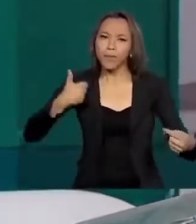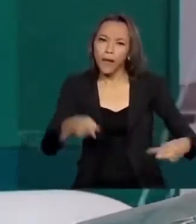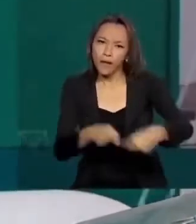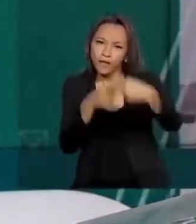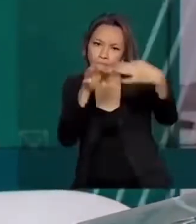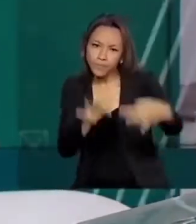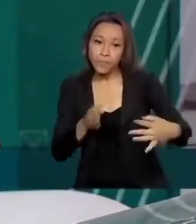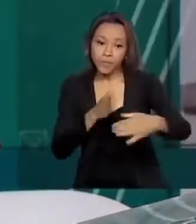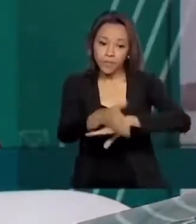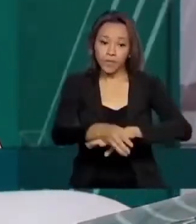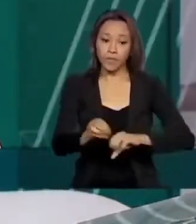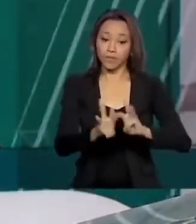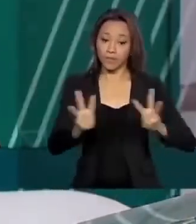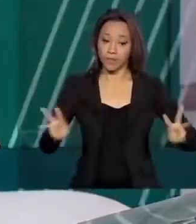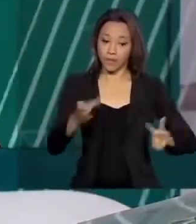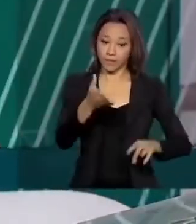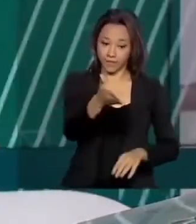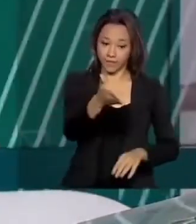site justiça.gov.br.